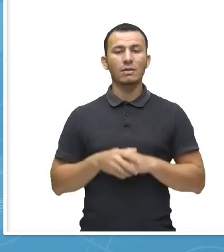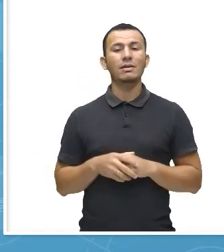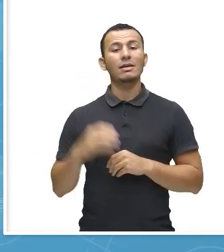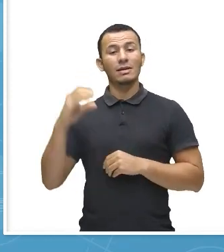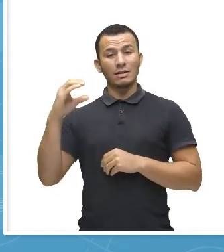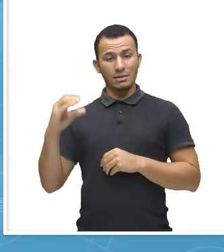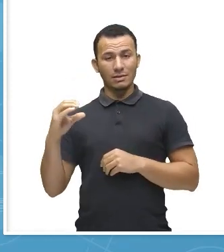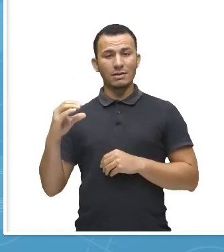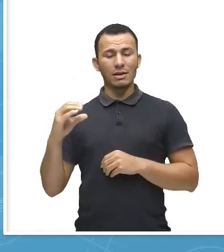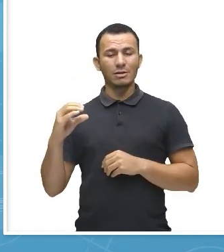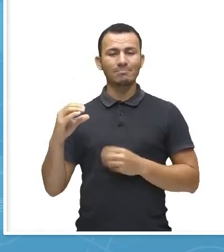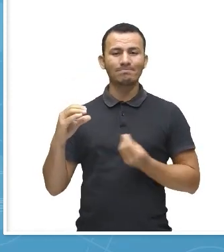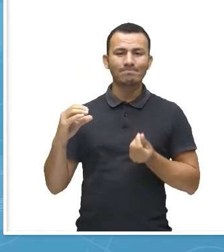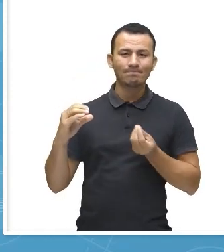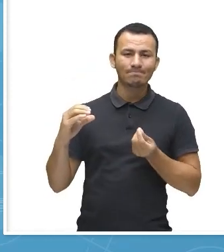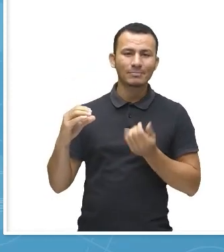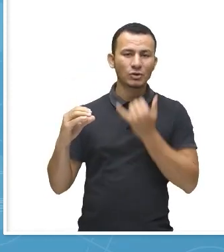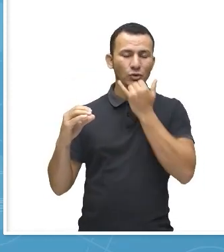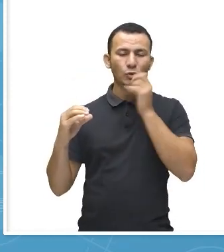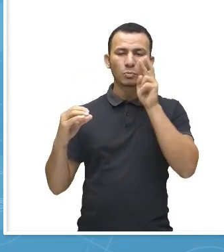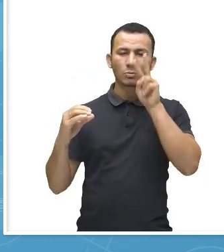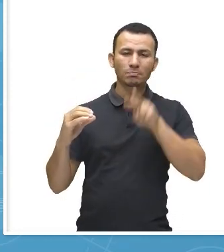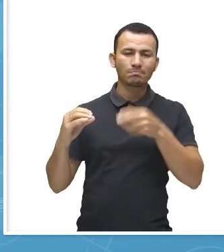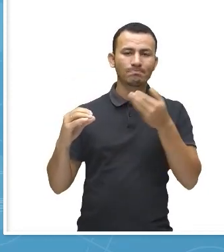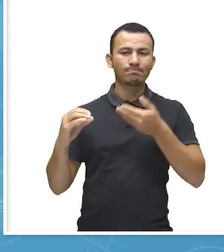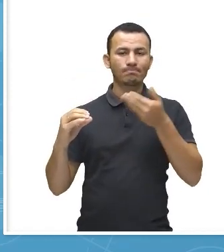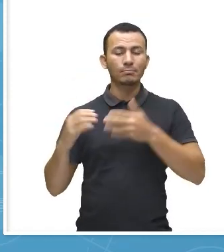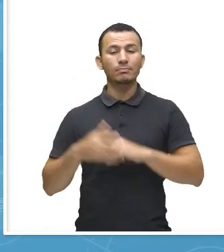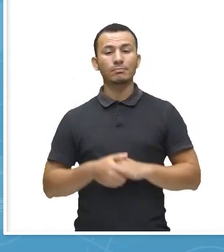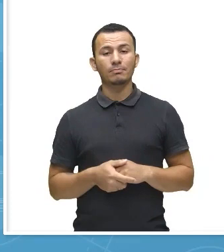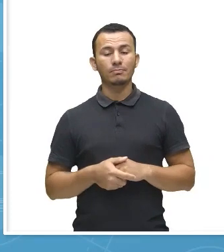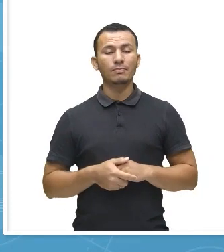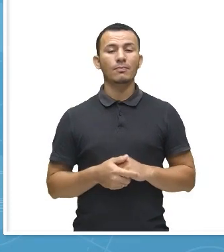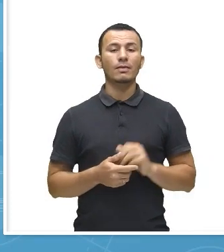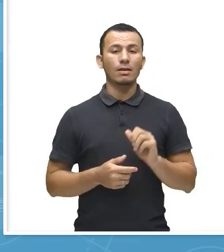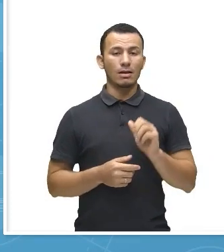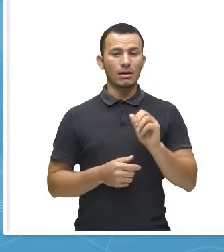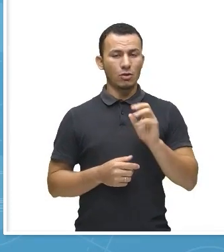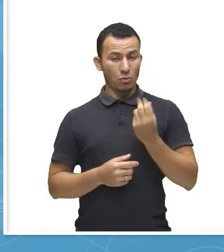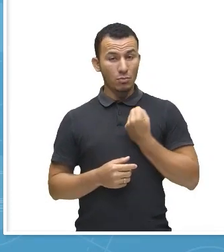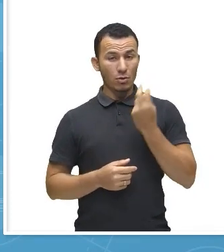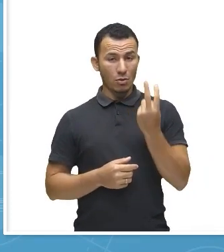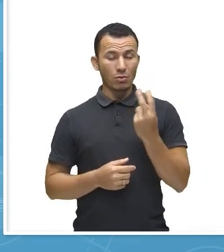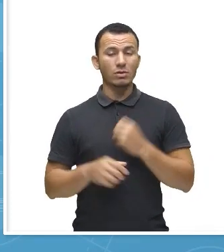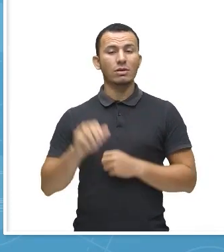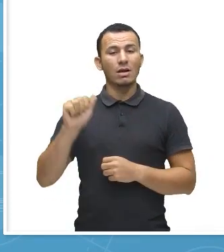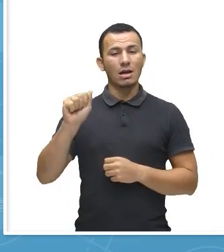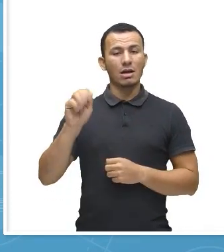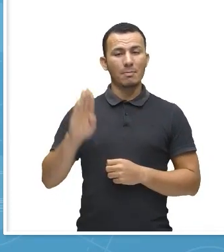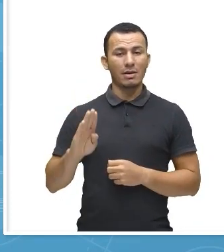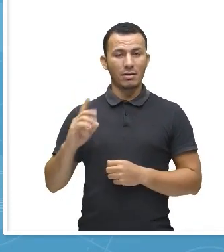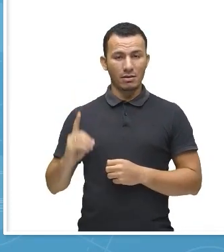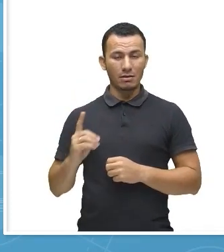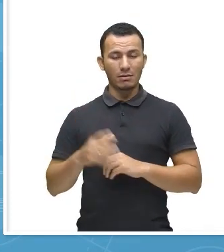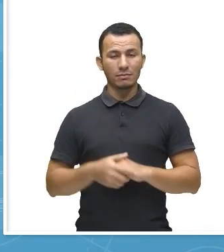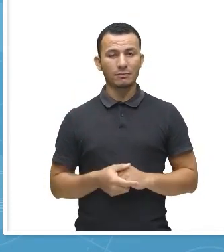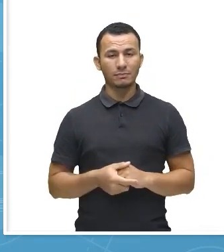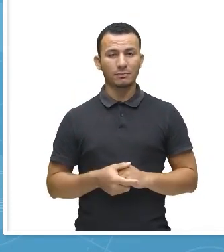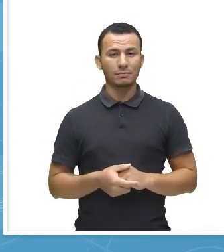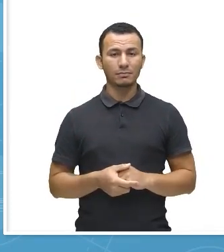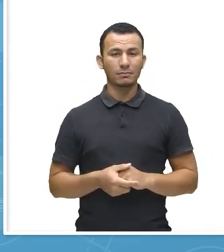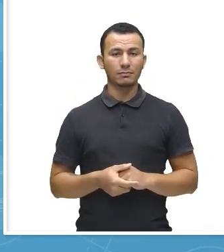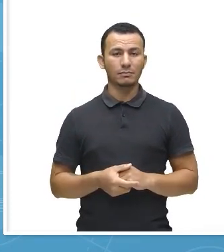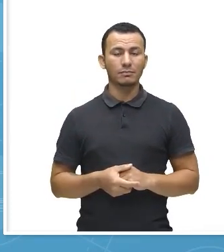C, eu acho que não apareceu aí para mim. Na questão 2, A, B e B. Temos mais alguma resposta? Vamos ver aí então.